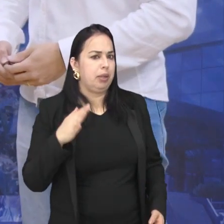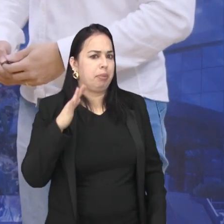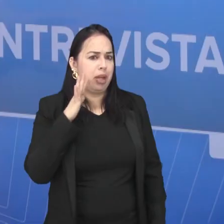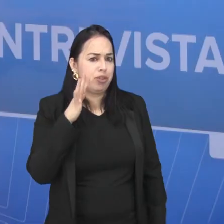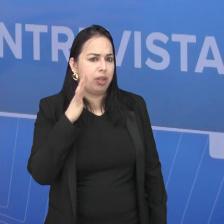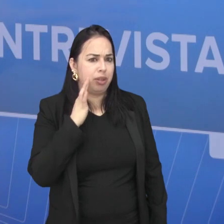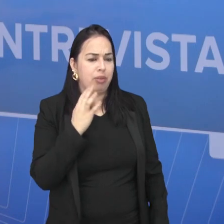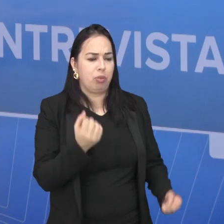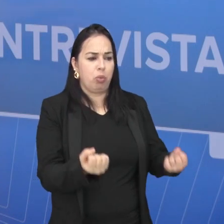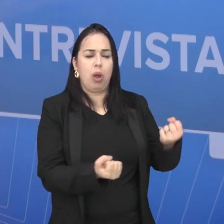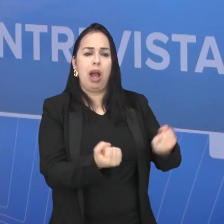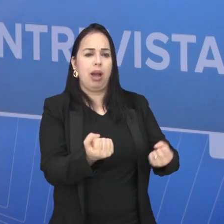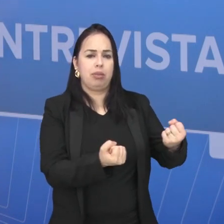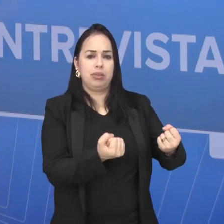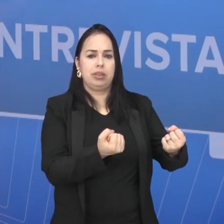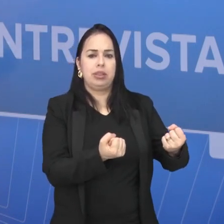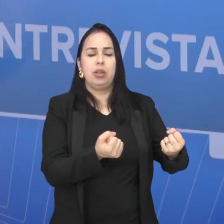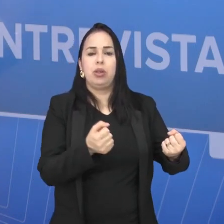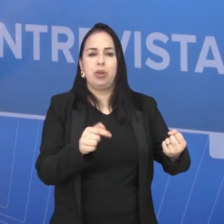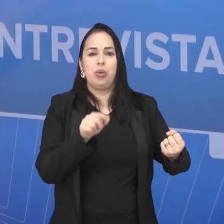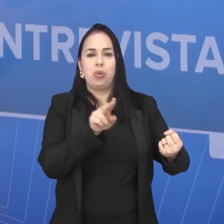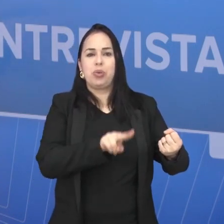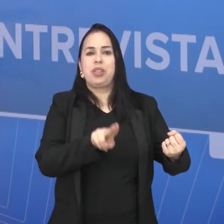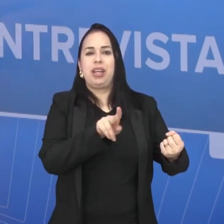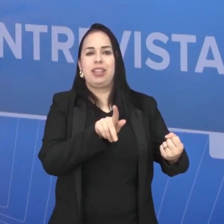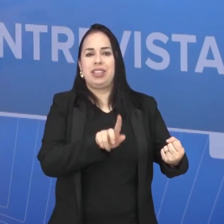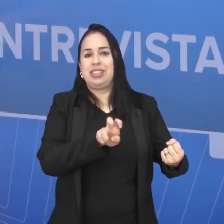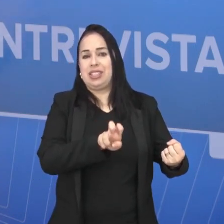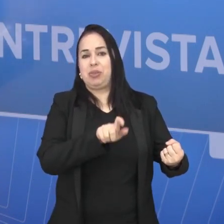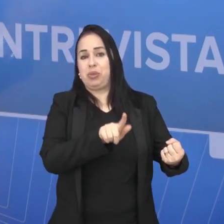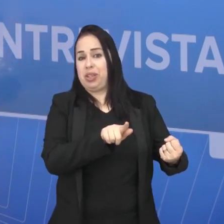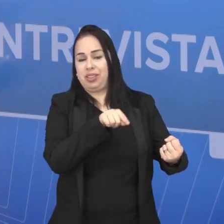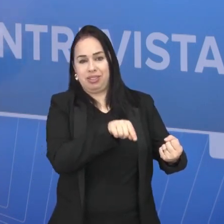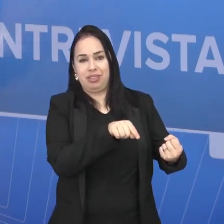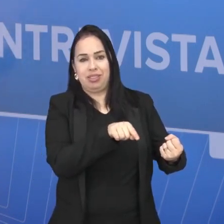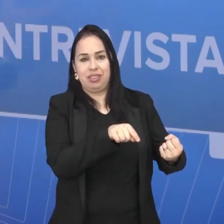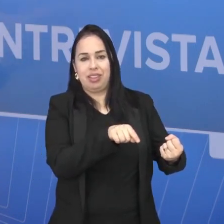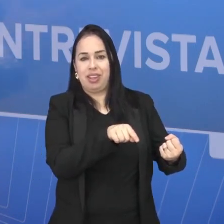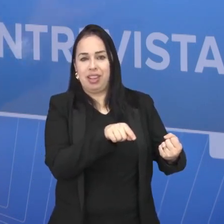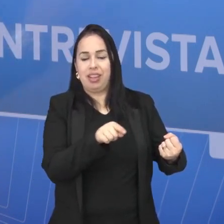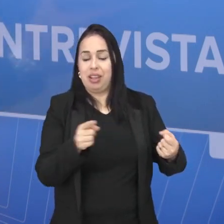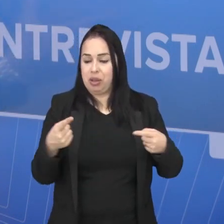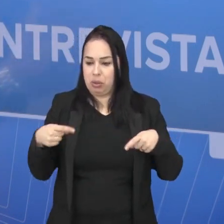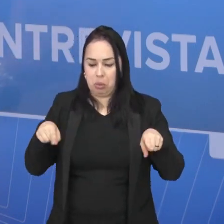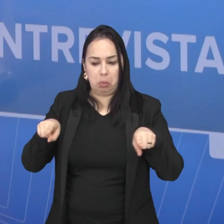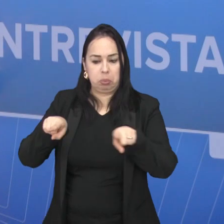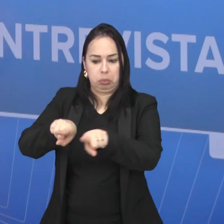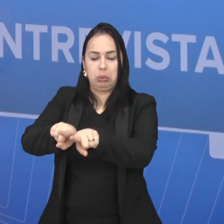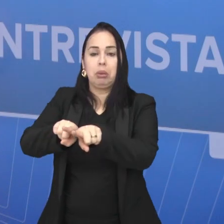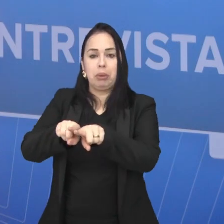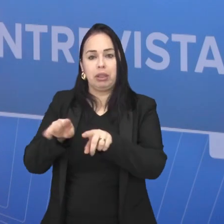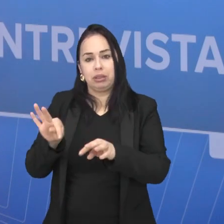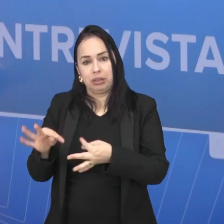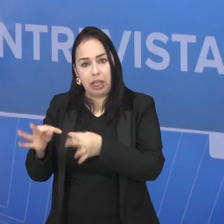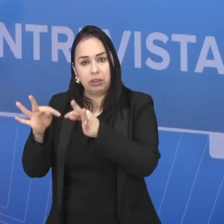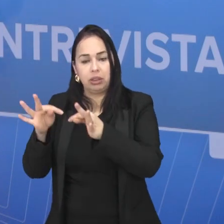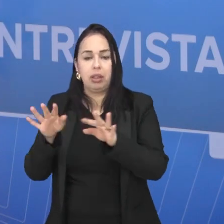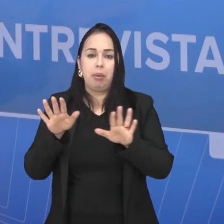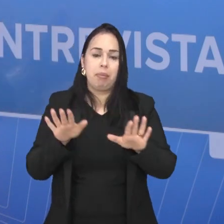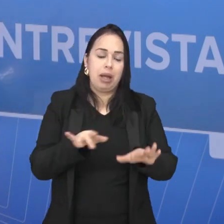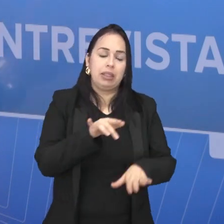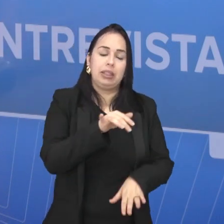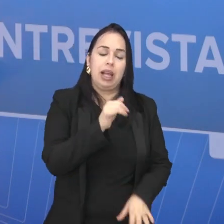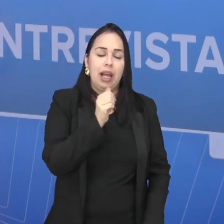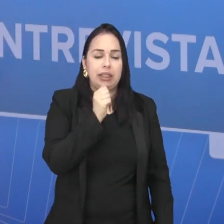os carros autônomos. Os carros autônomos e o 5G, eles têm caminhado muito, muito junto à tecnologia, né?